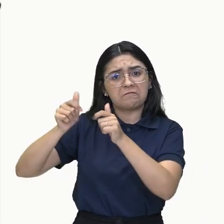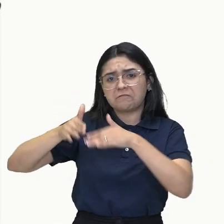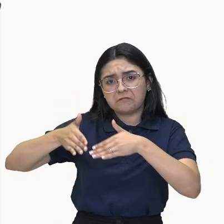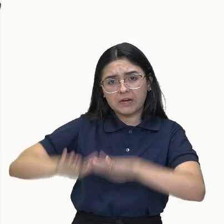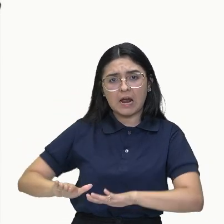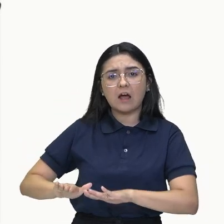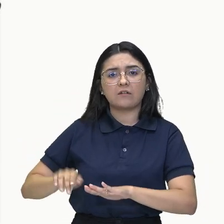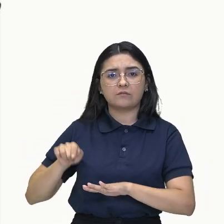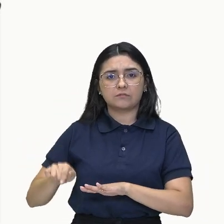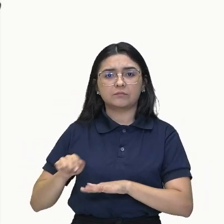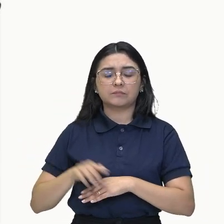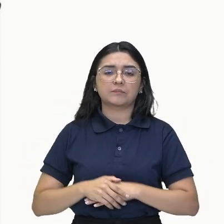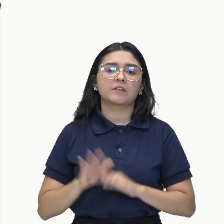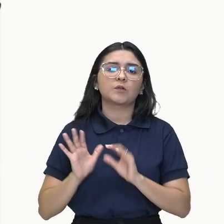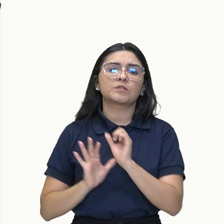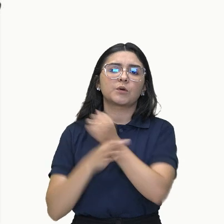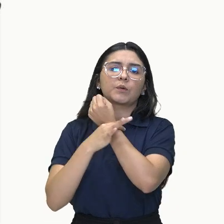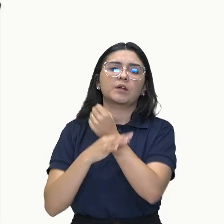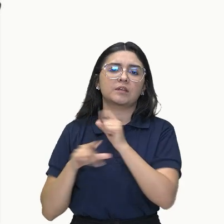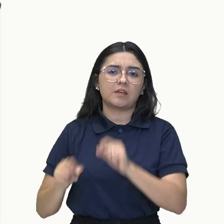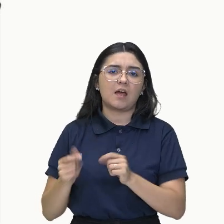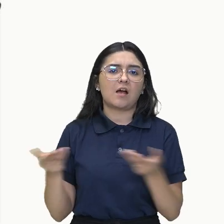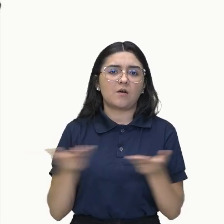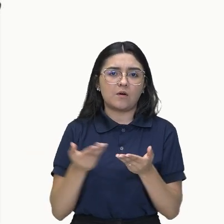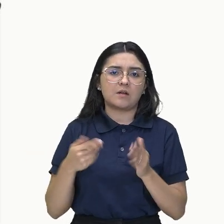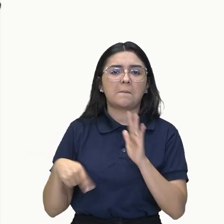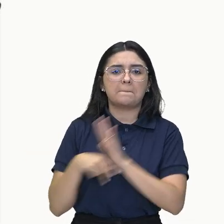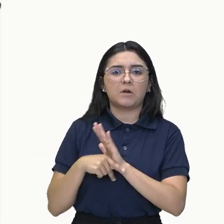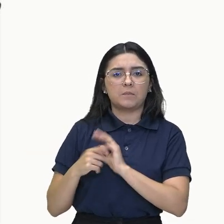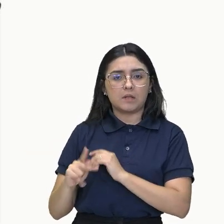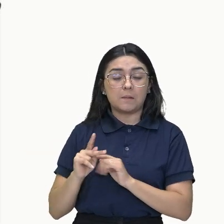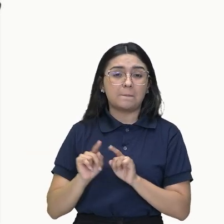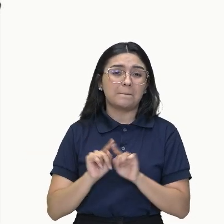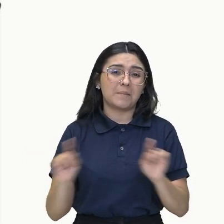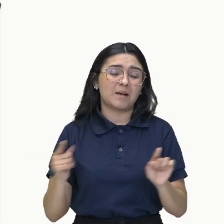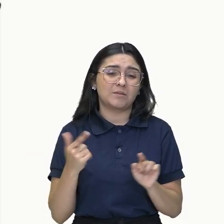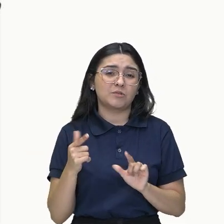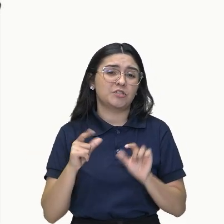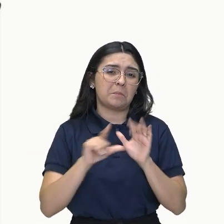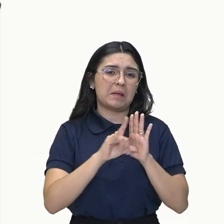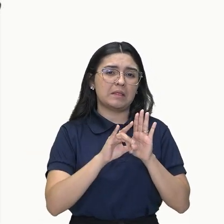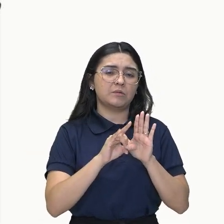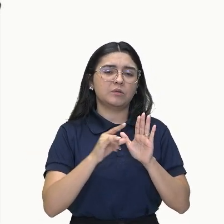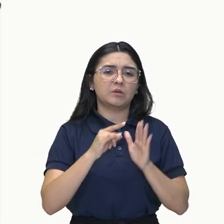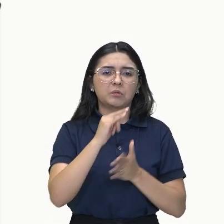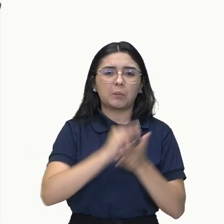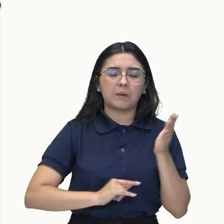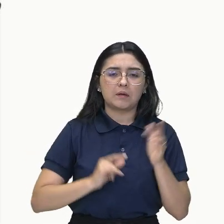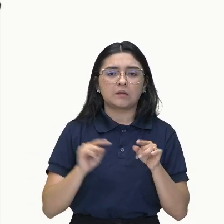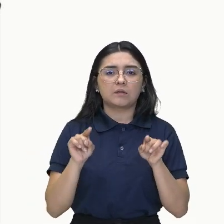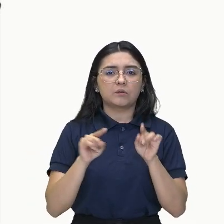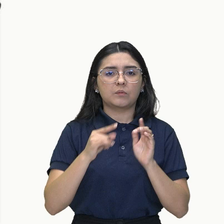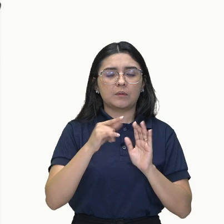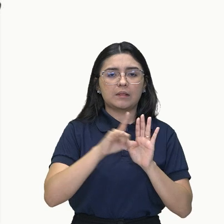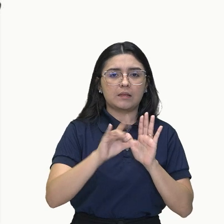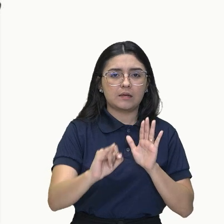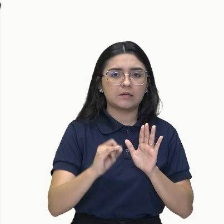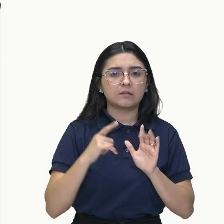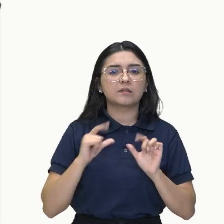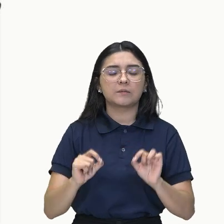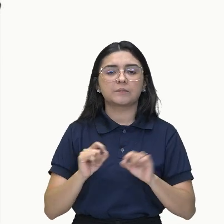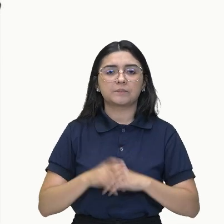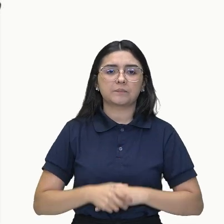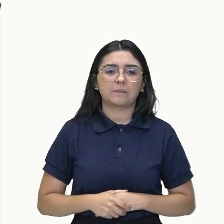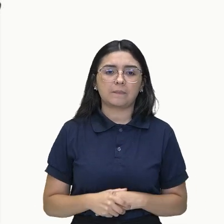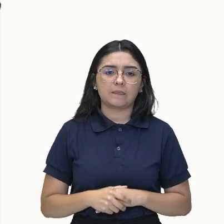que assegurava a posse daquela terra. Mas não tinha nenhum marco legal antes de 1850 que determinava